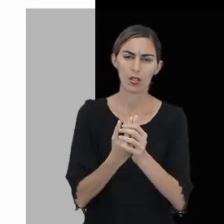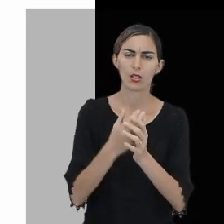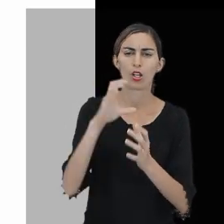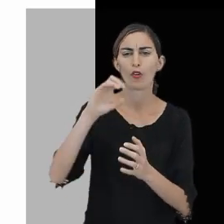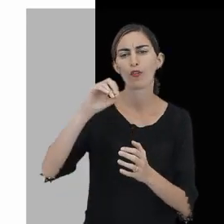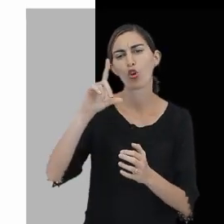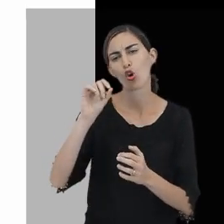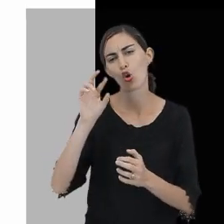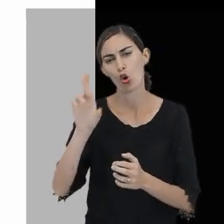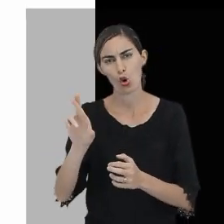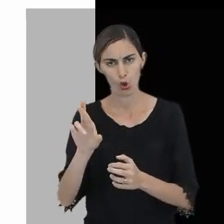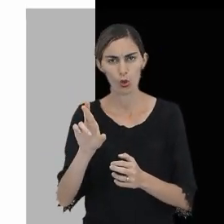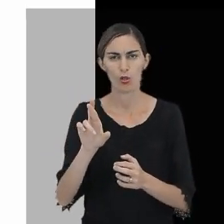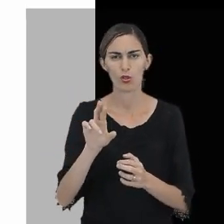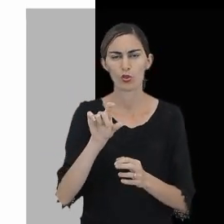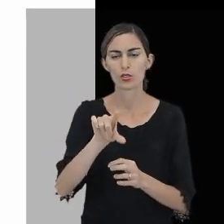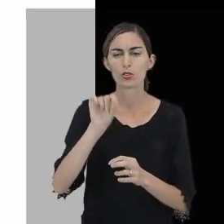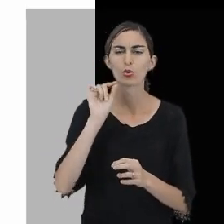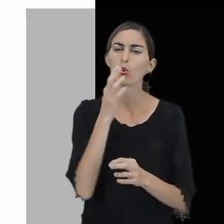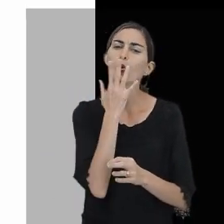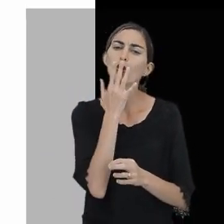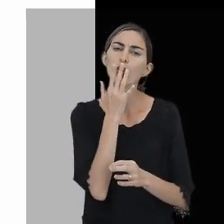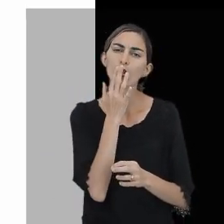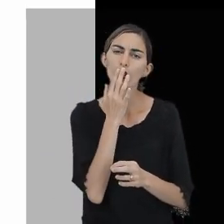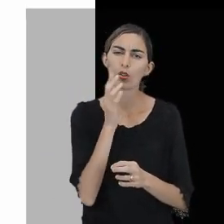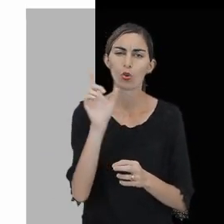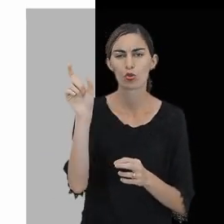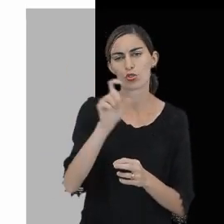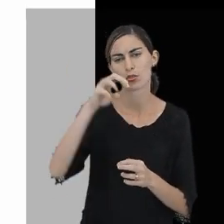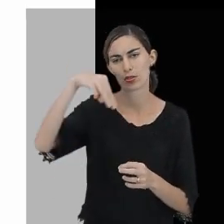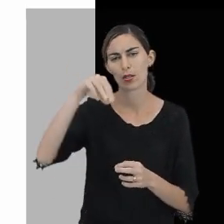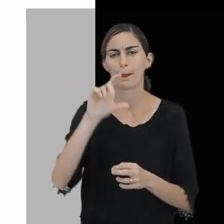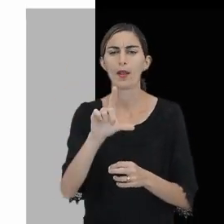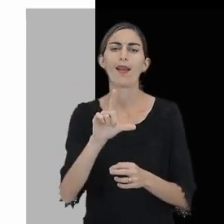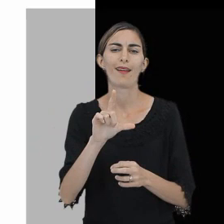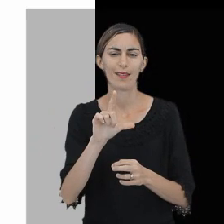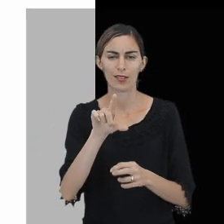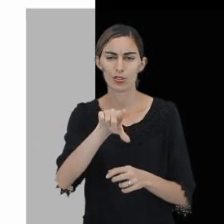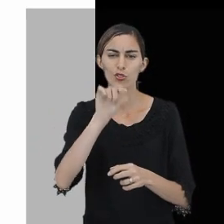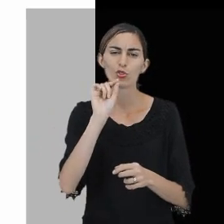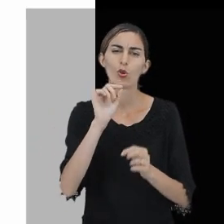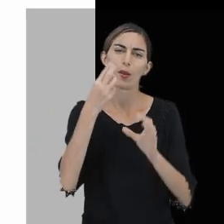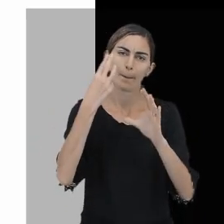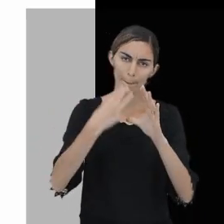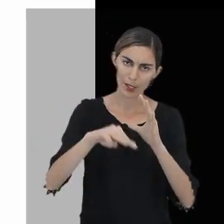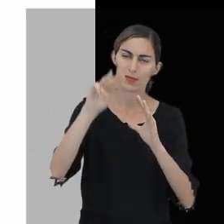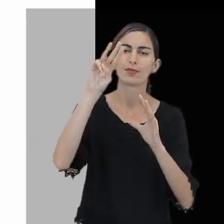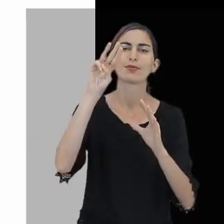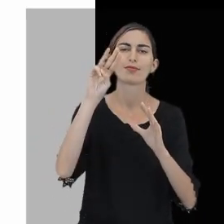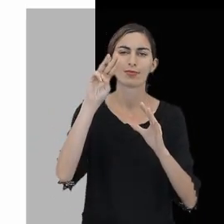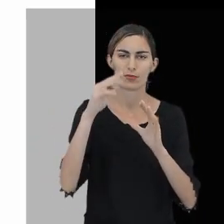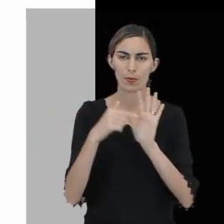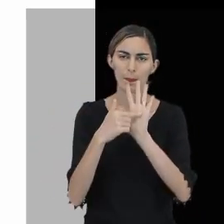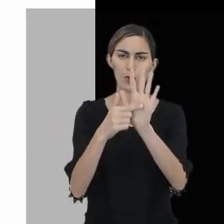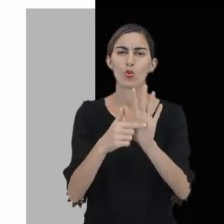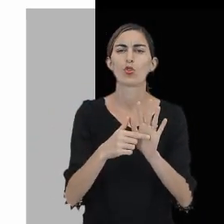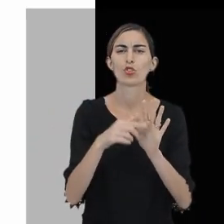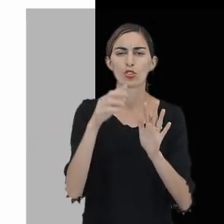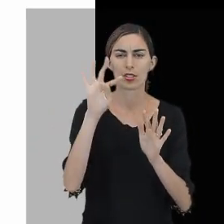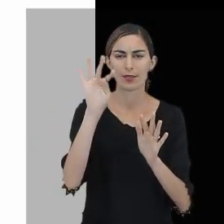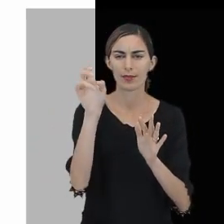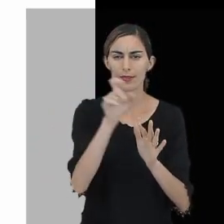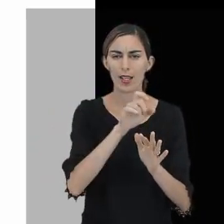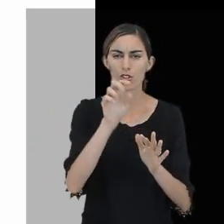para definir as cores do texto do fundo e pode usar o arquivo xml stringhi para definir a mensagem que eu aprecio muito o teste viu